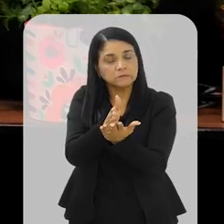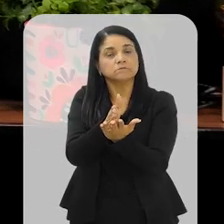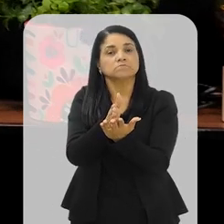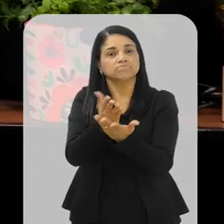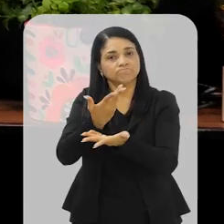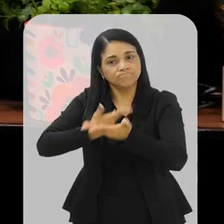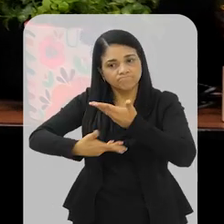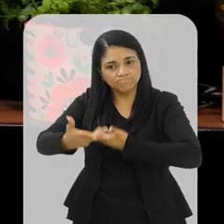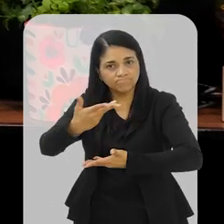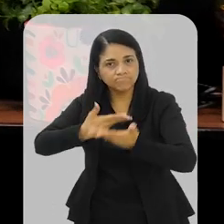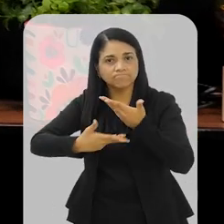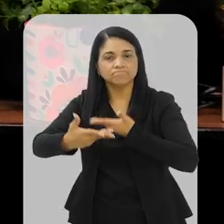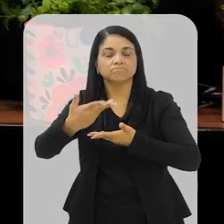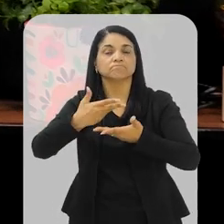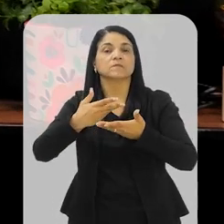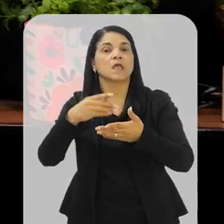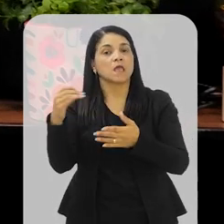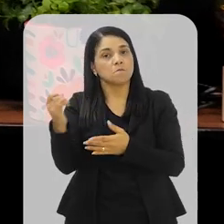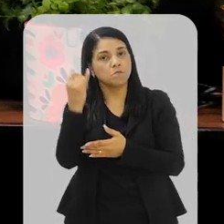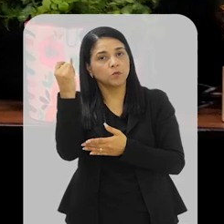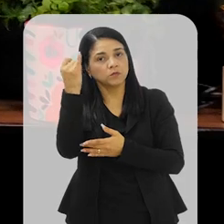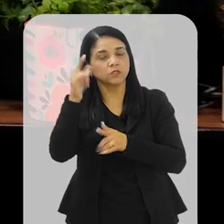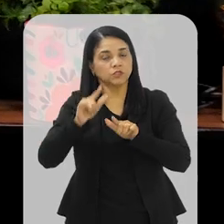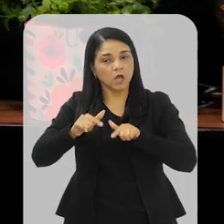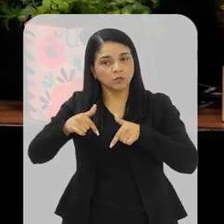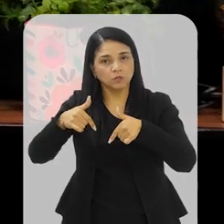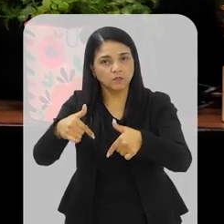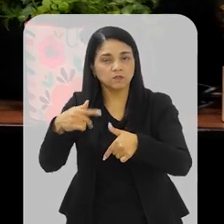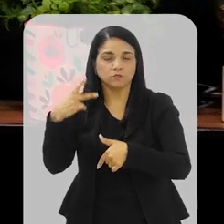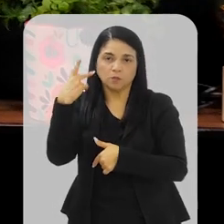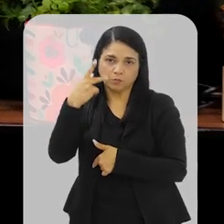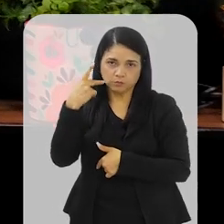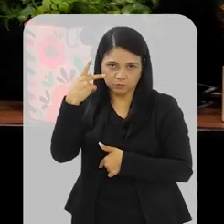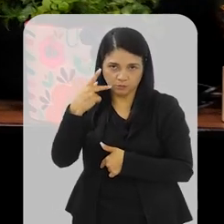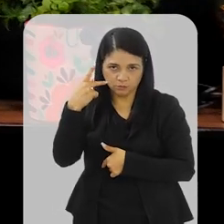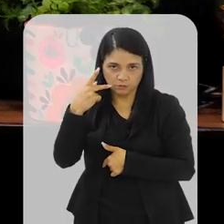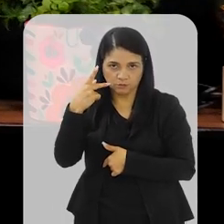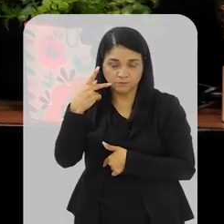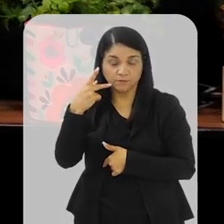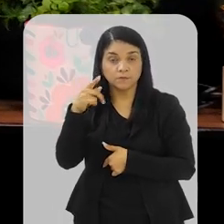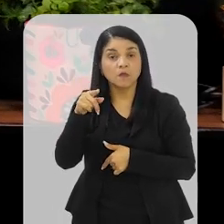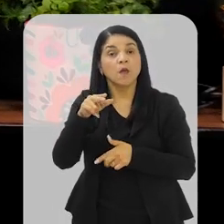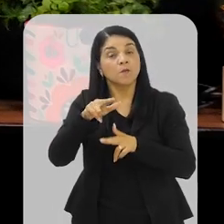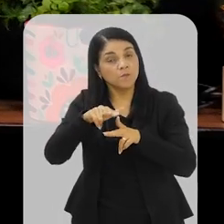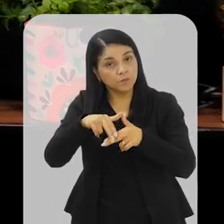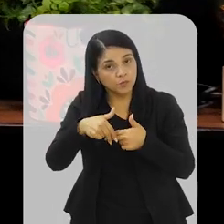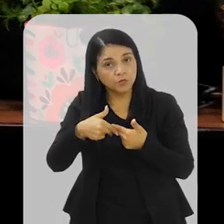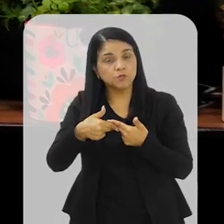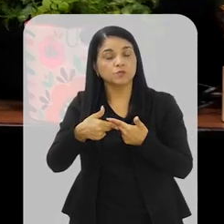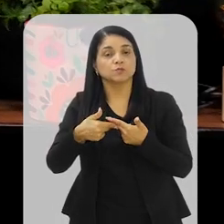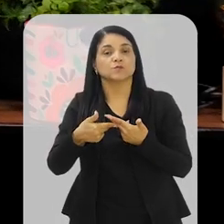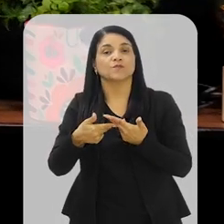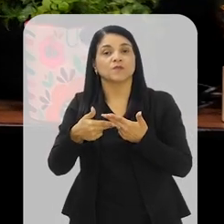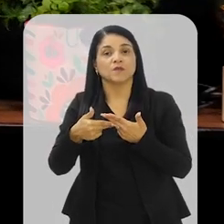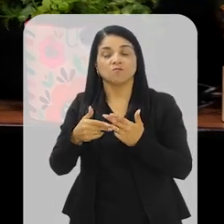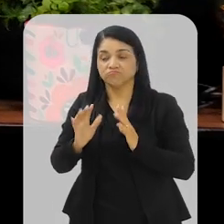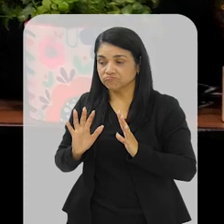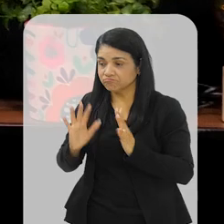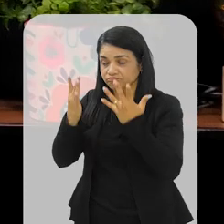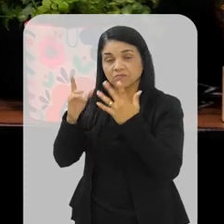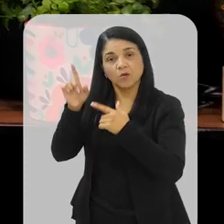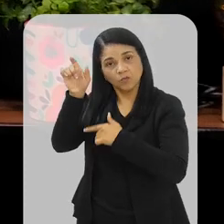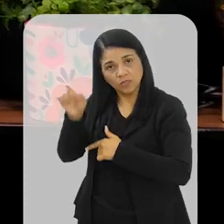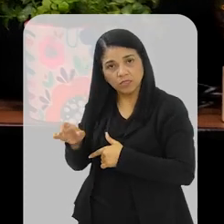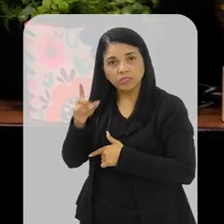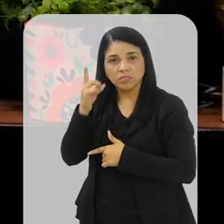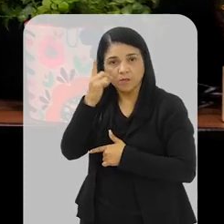fronteiras E para isso é importante a atuação dos parlamentares por essa razão eu Saúdo né Não